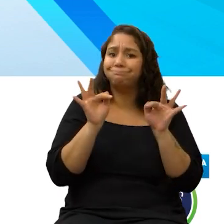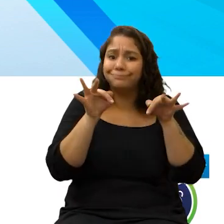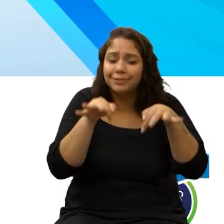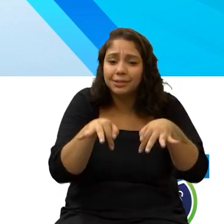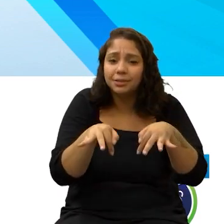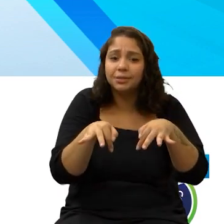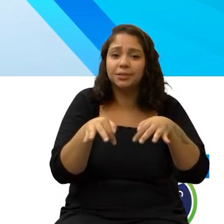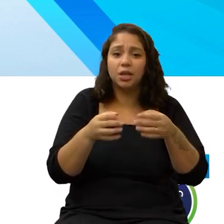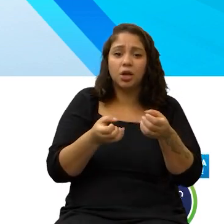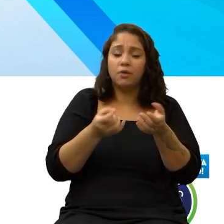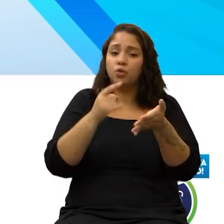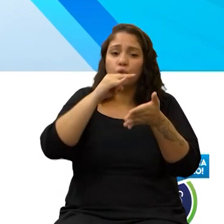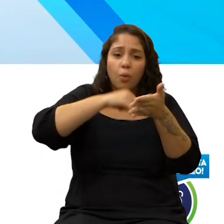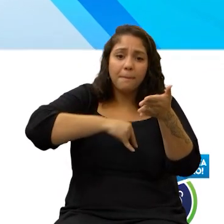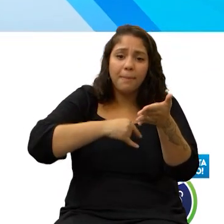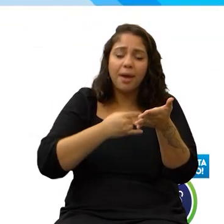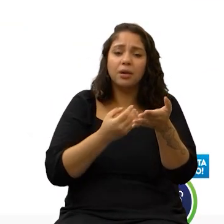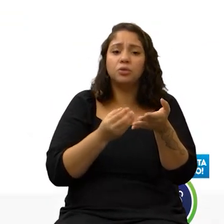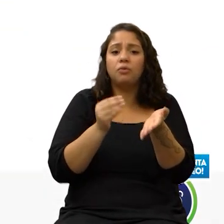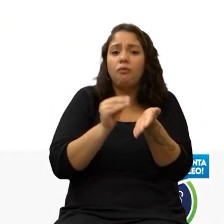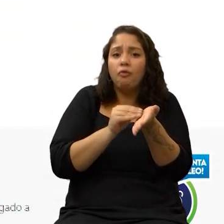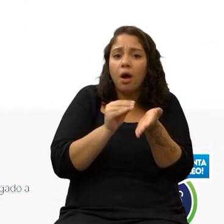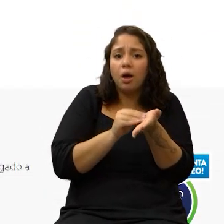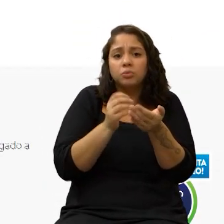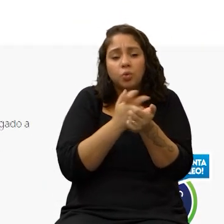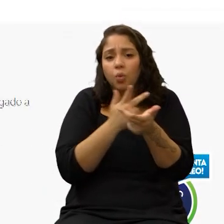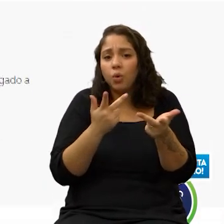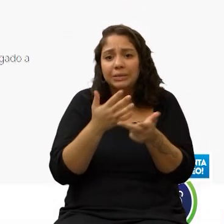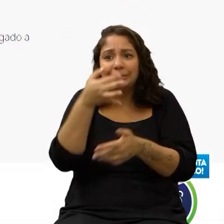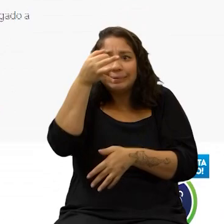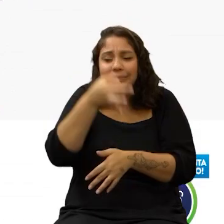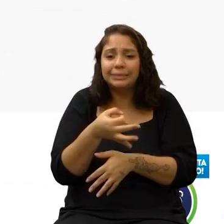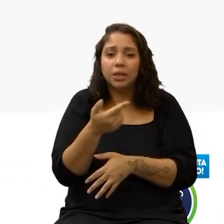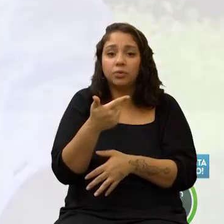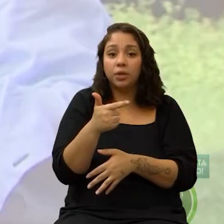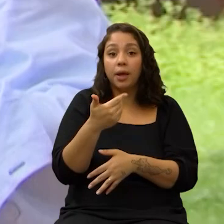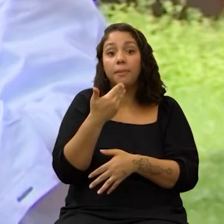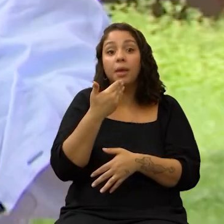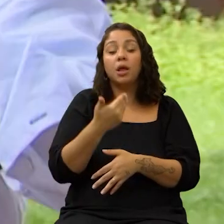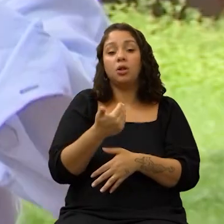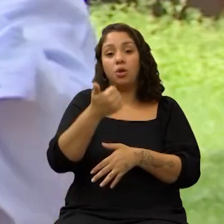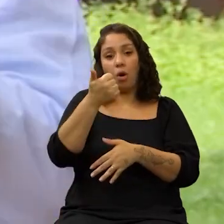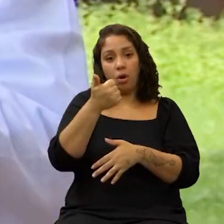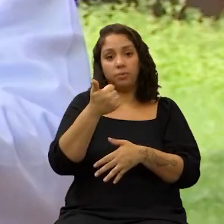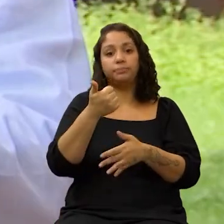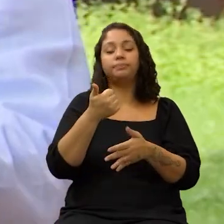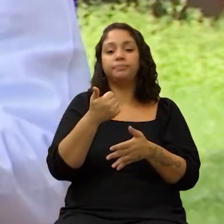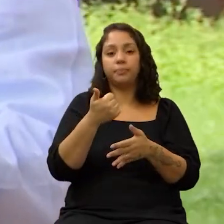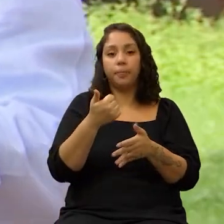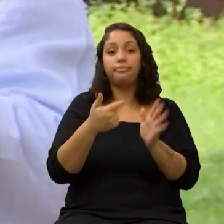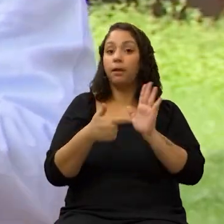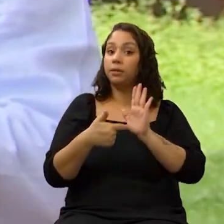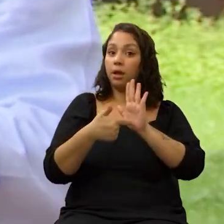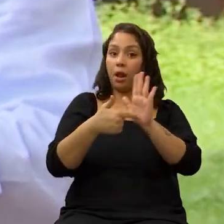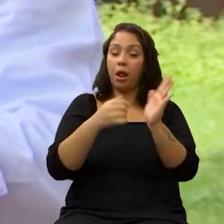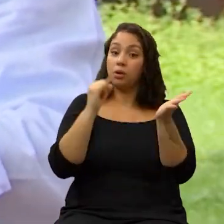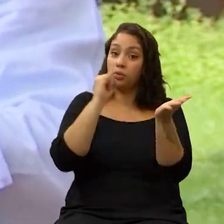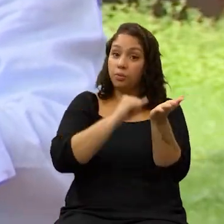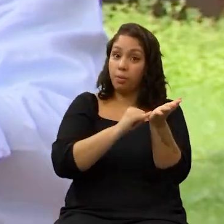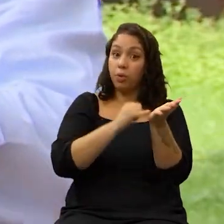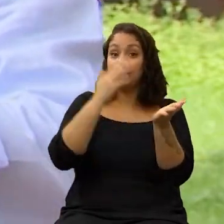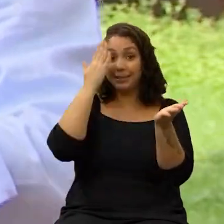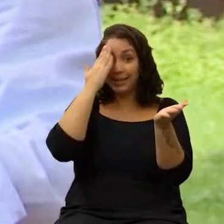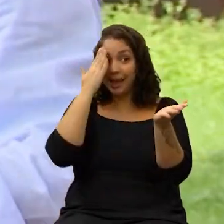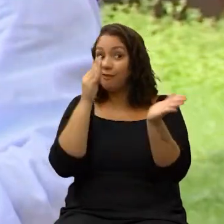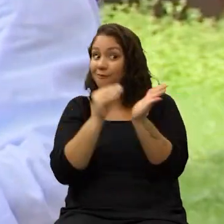hora e na última hora falta algum documento, falta alguma coisa que você não tem muita certeza. É melhor você fazer a declaração, mesmo sabendo